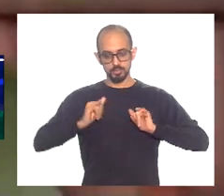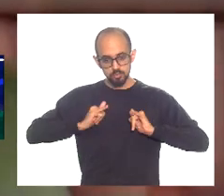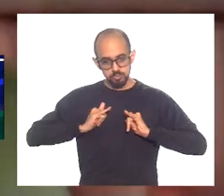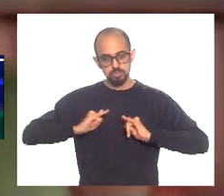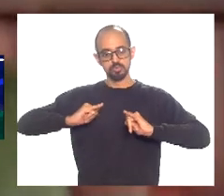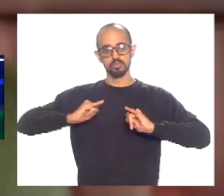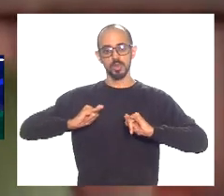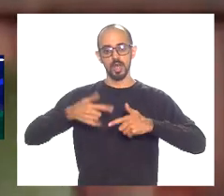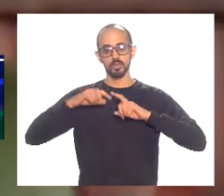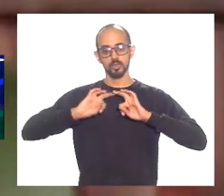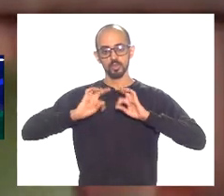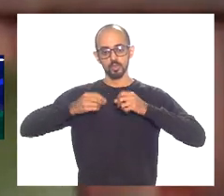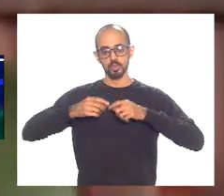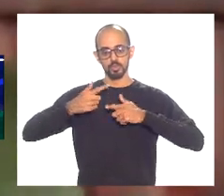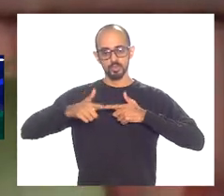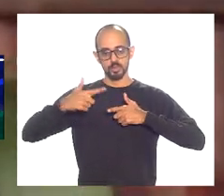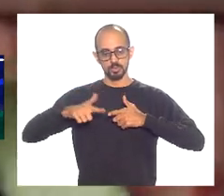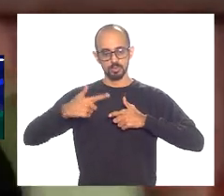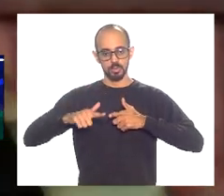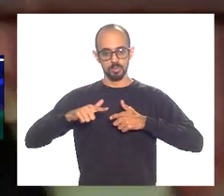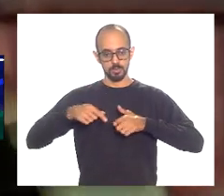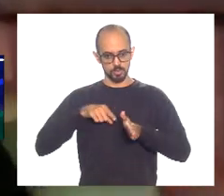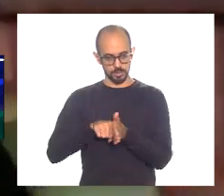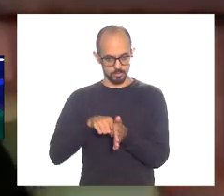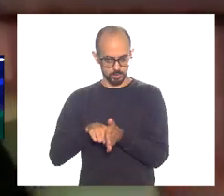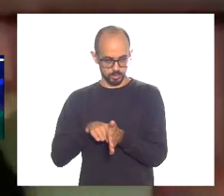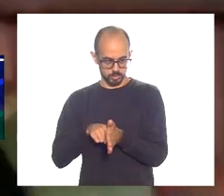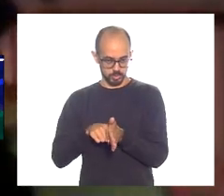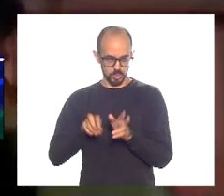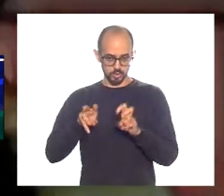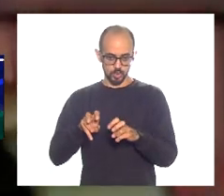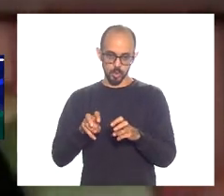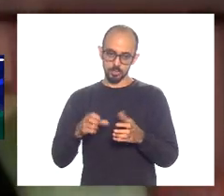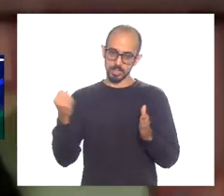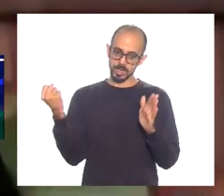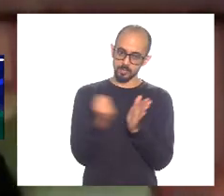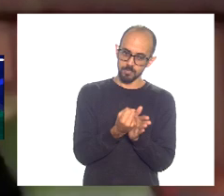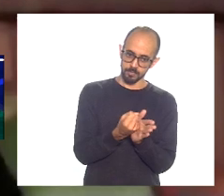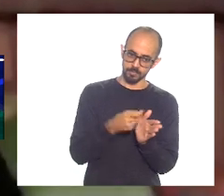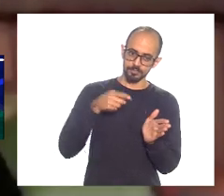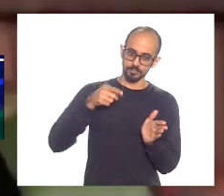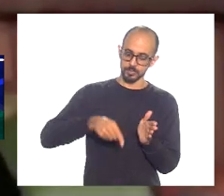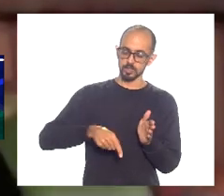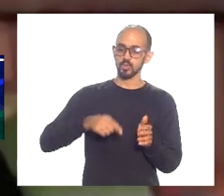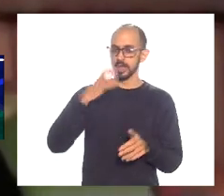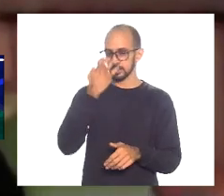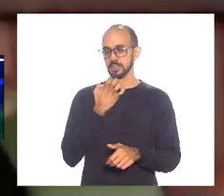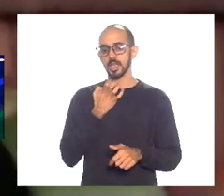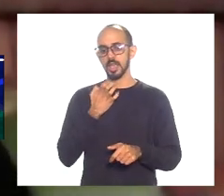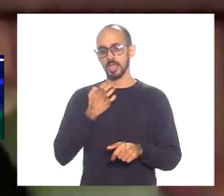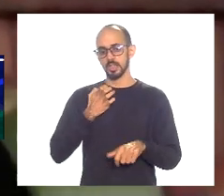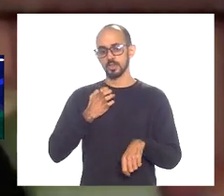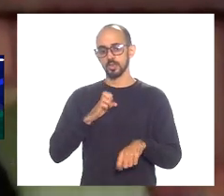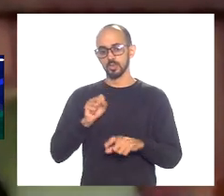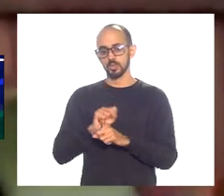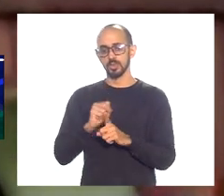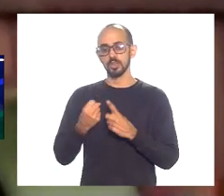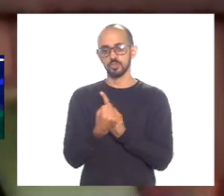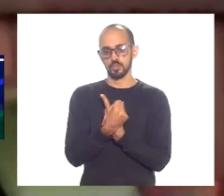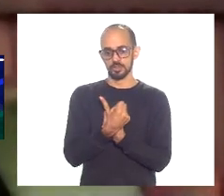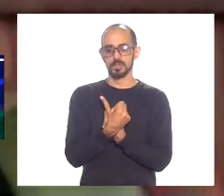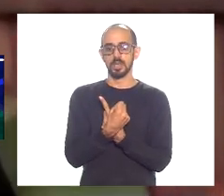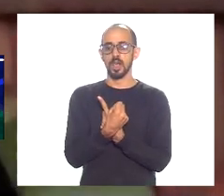que amealhamos ali com a pesquisa em relação ao impacto, e essa era uma determinante social importante, um dos eixos da